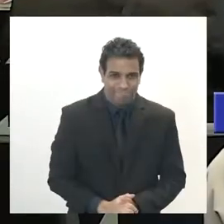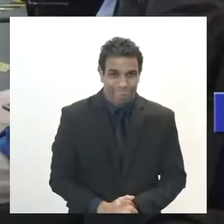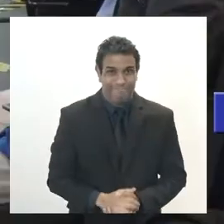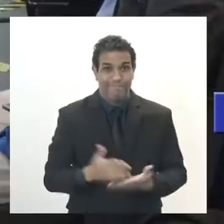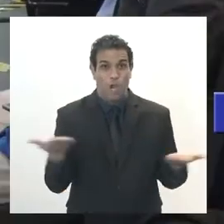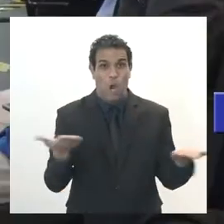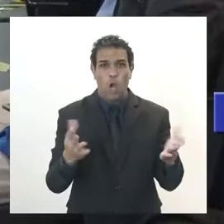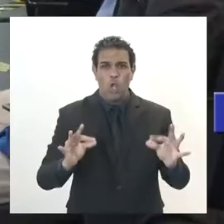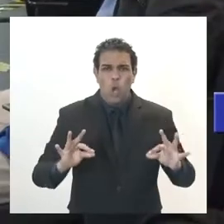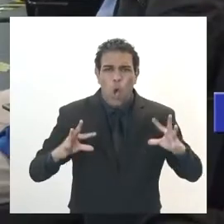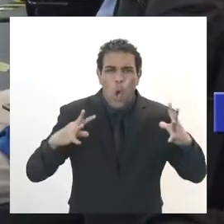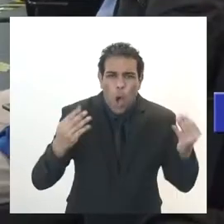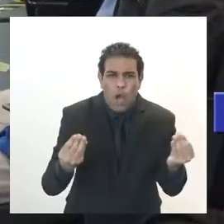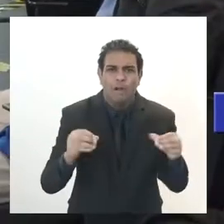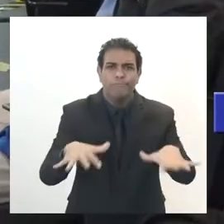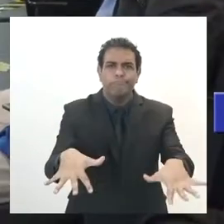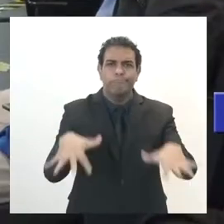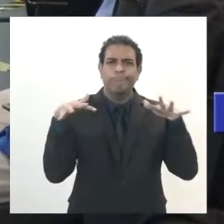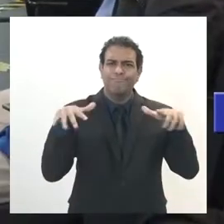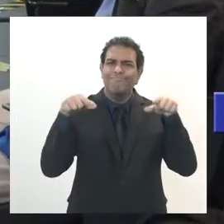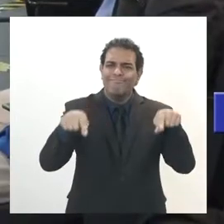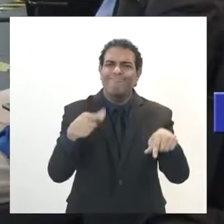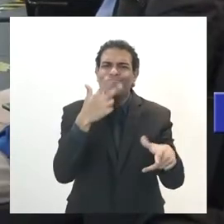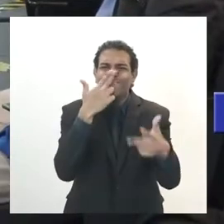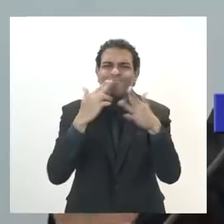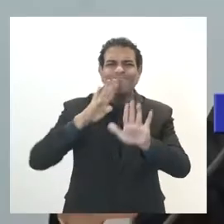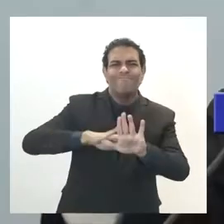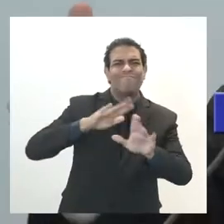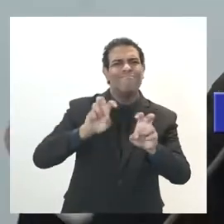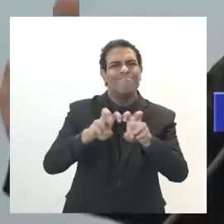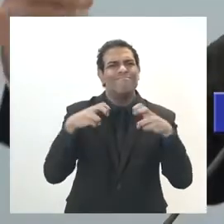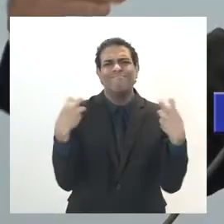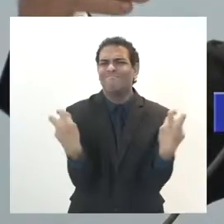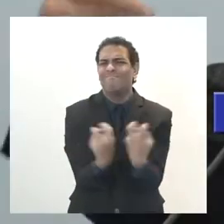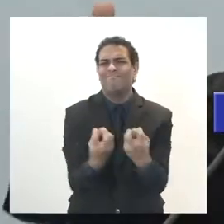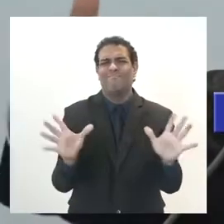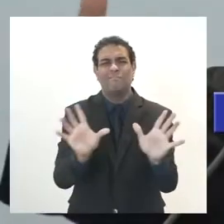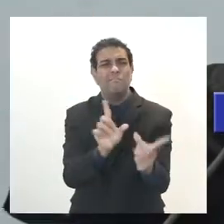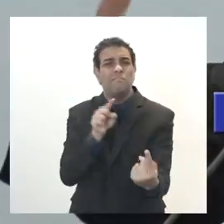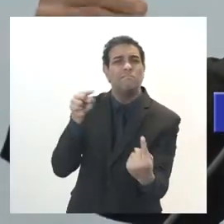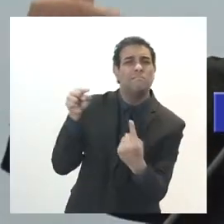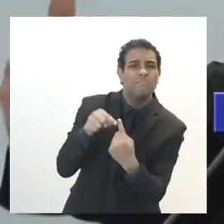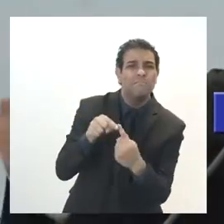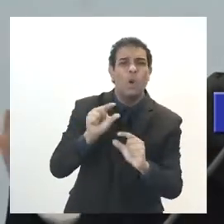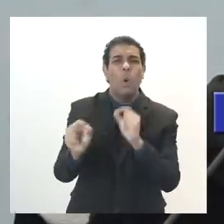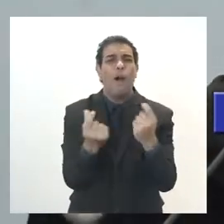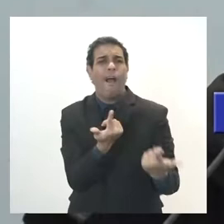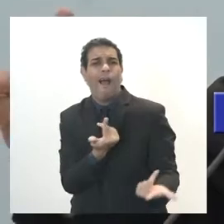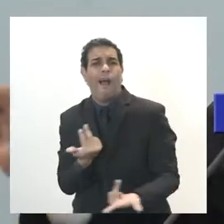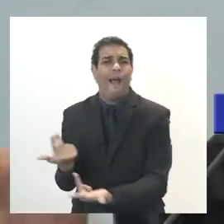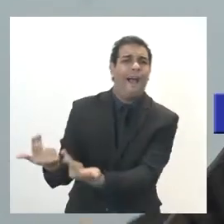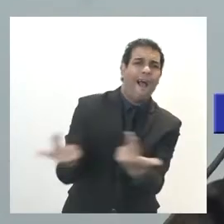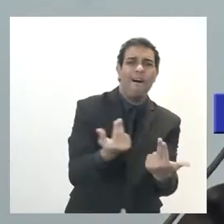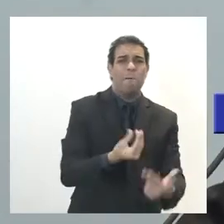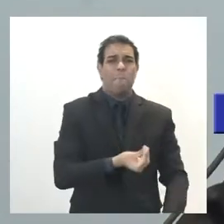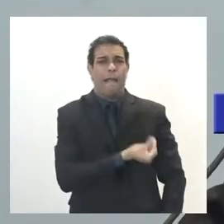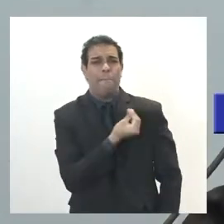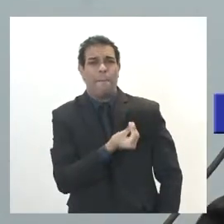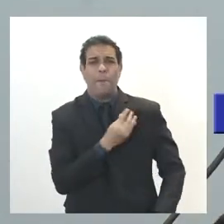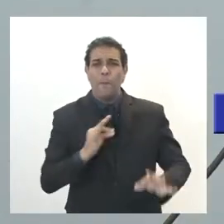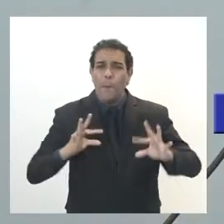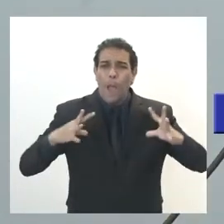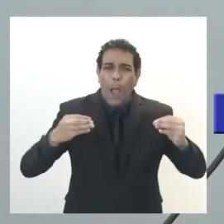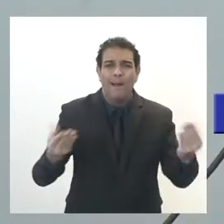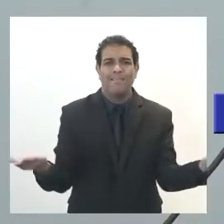cenário todo uma espécie de mesa redonda objetivo de dar uma demonstração de igualdade na participação